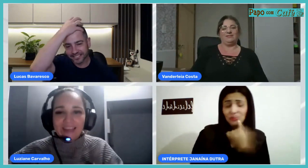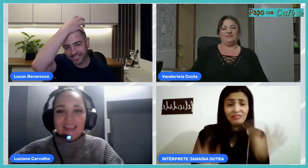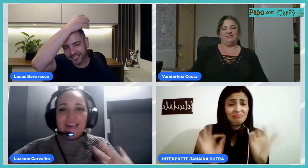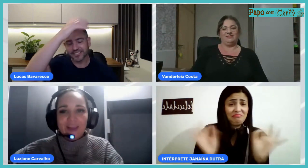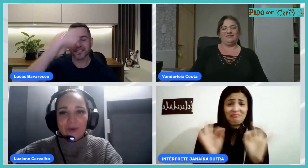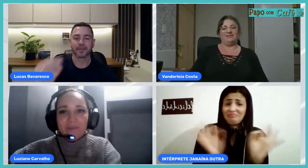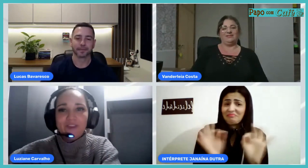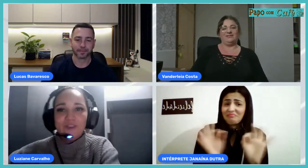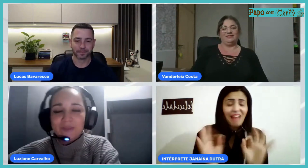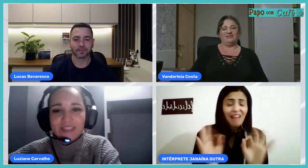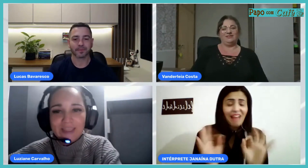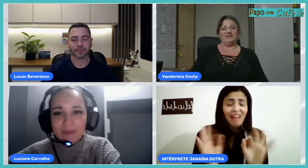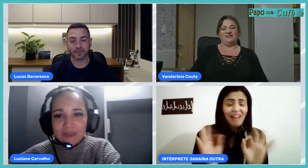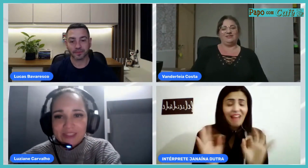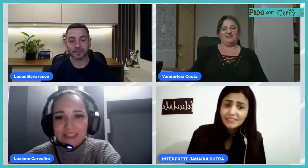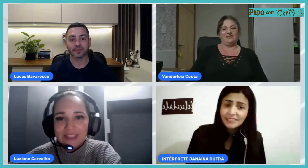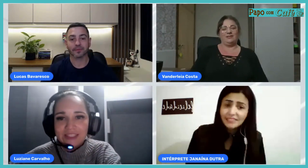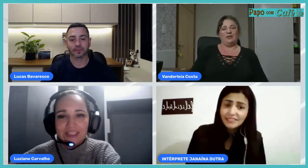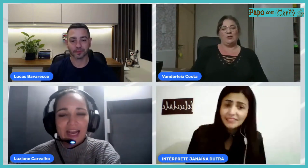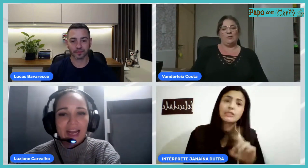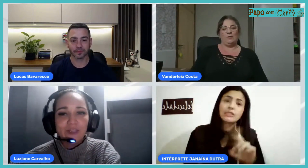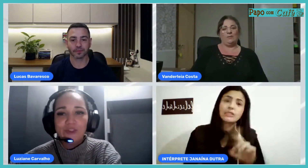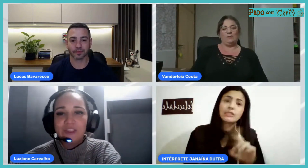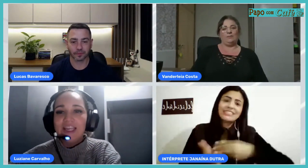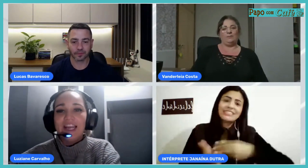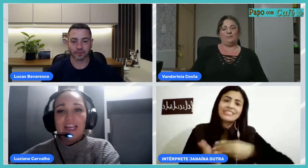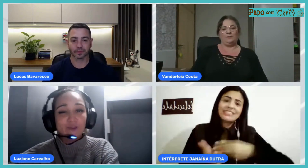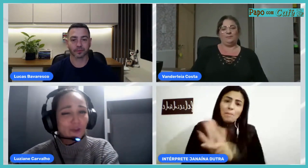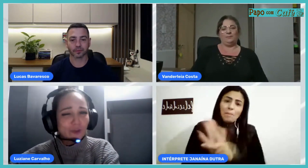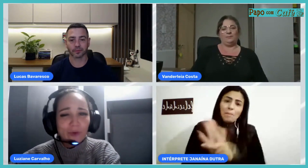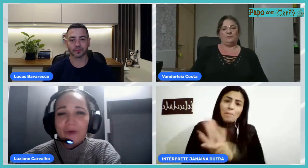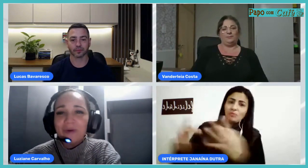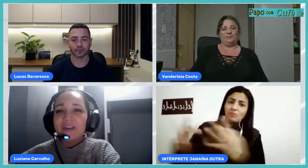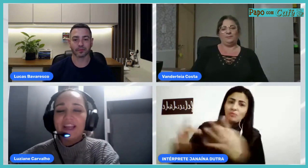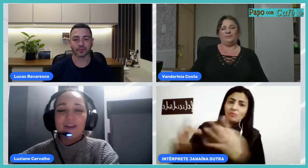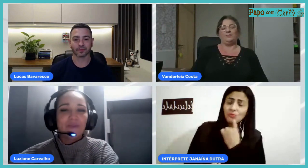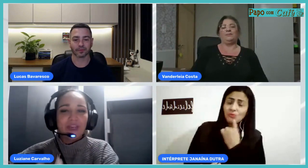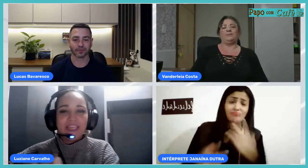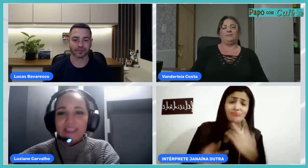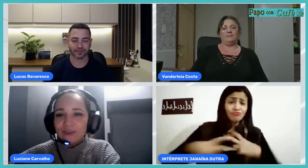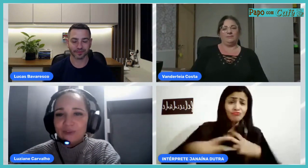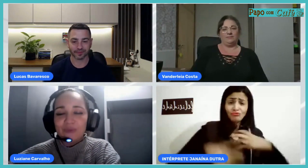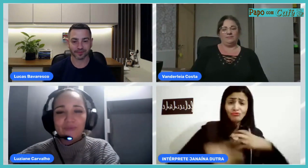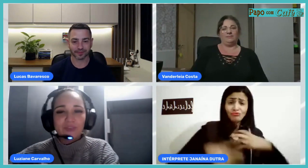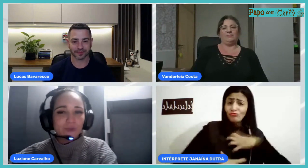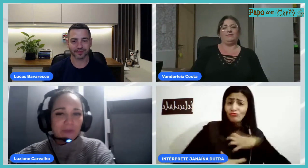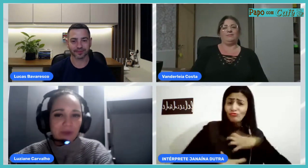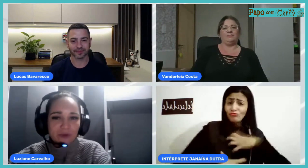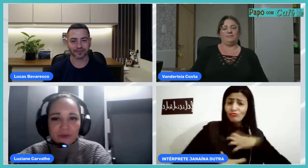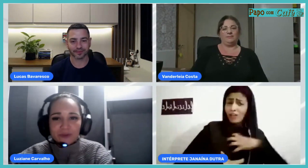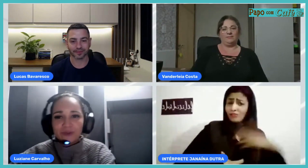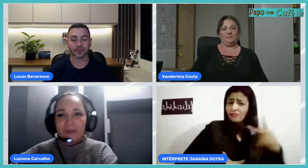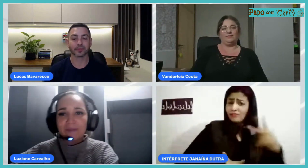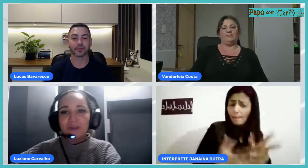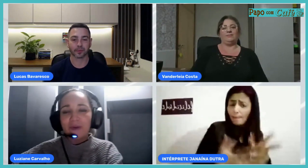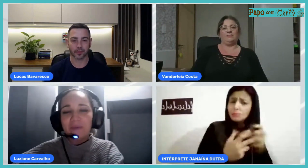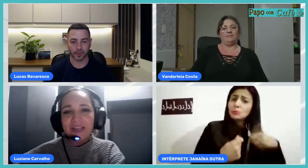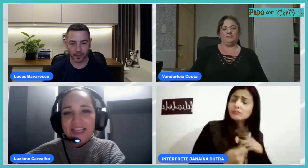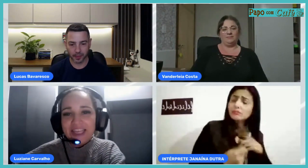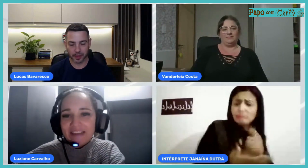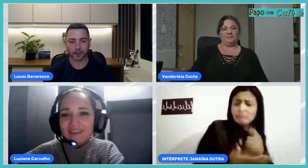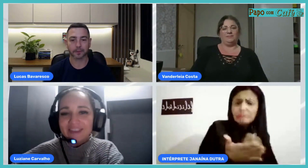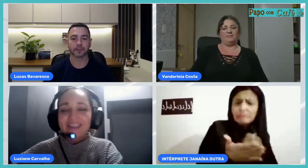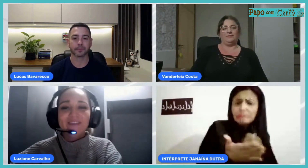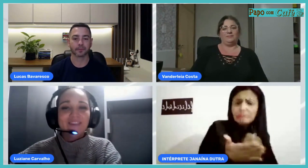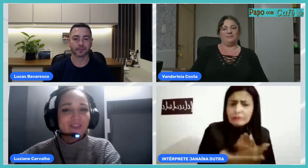dela, né? Ela realmente percebeu essa necessidade, ela gostou e ela foi indo, fez o primeiro curso, se apaixonou